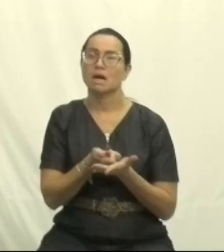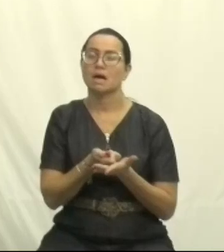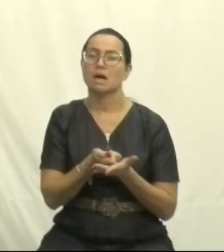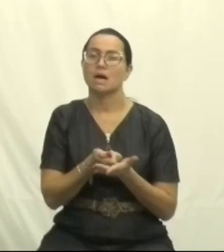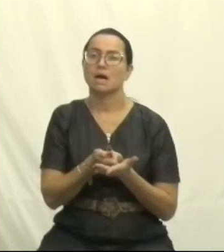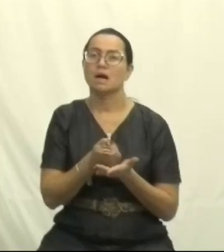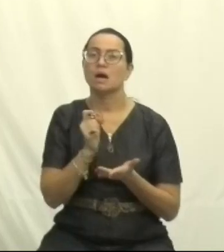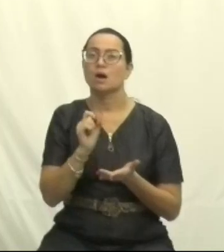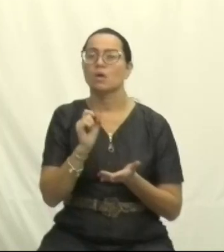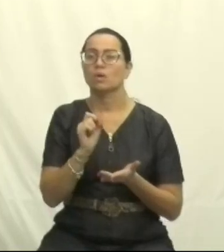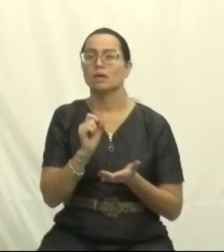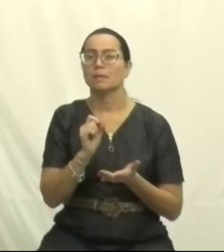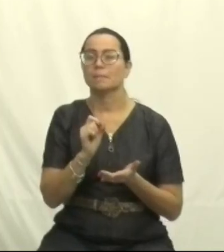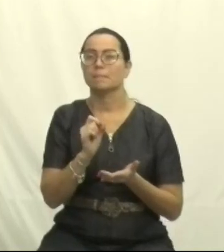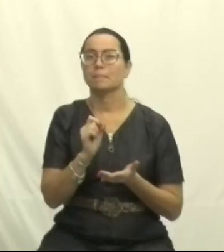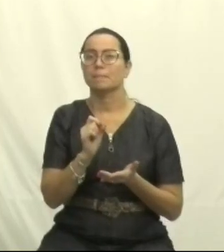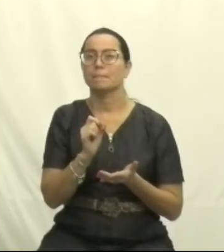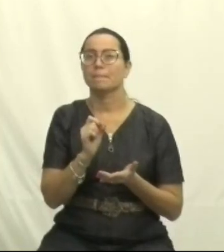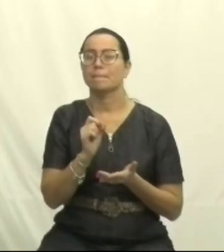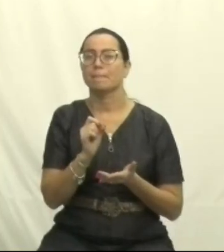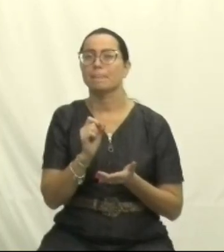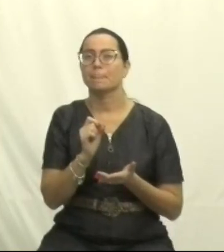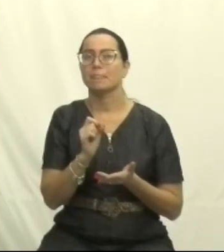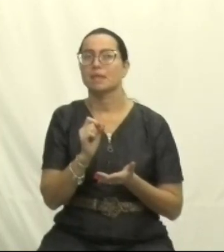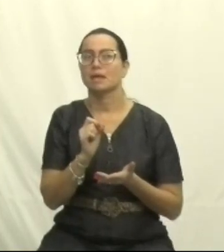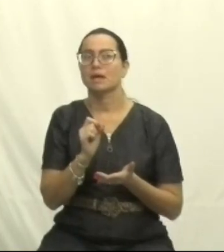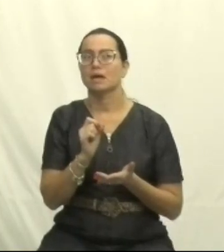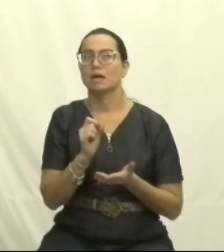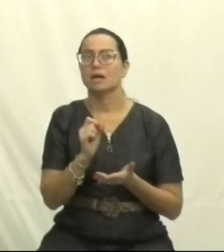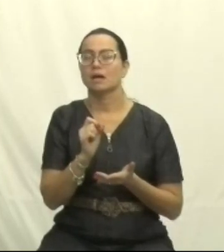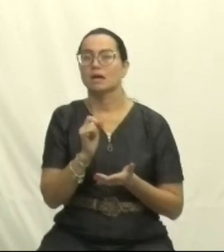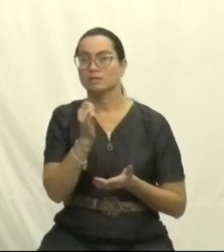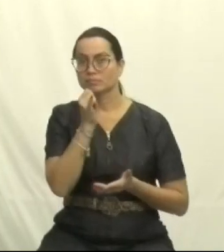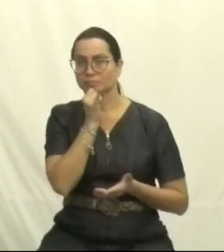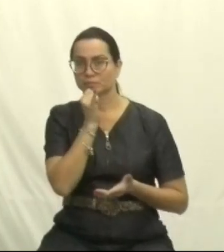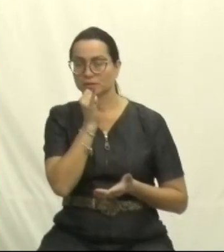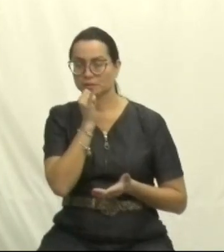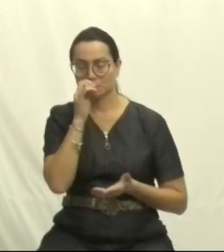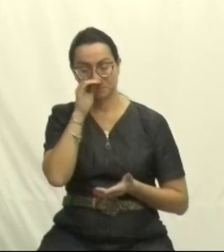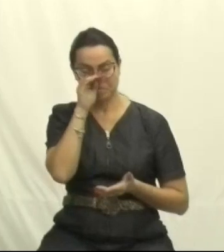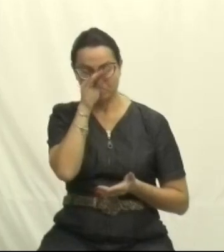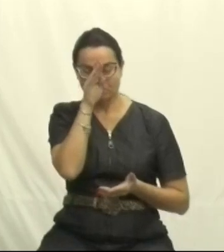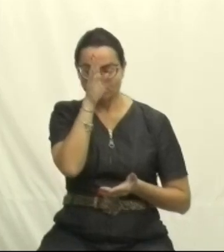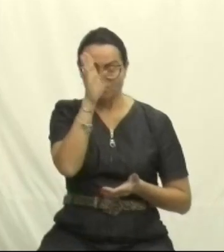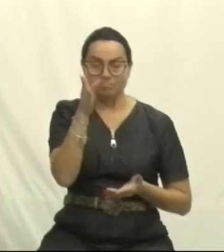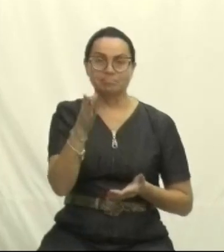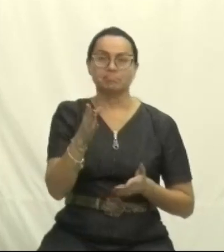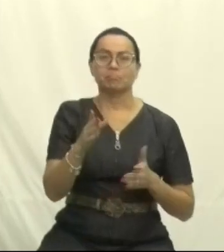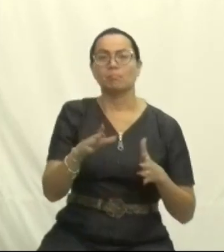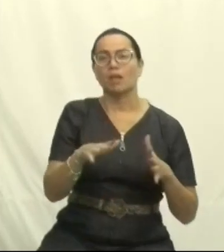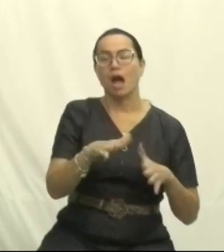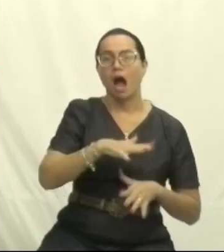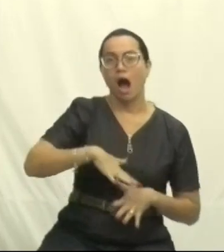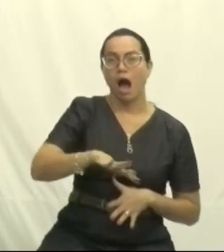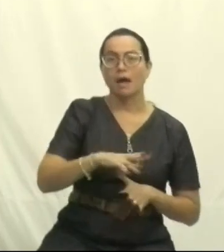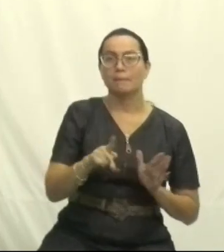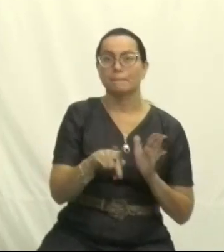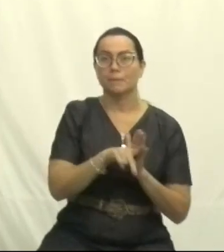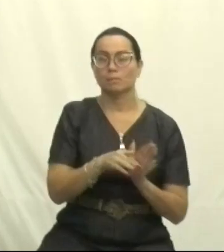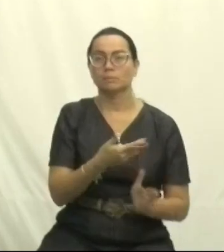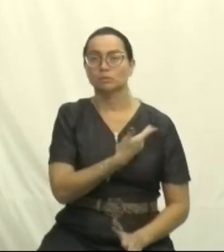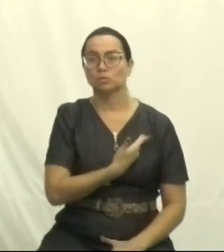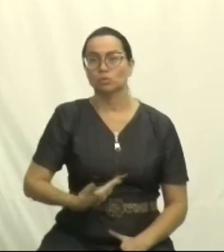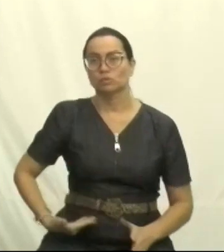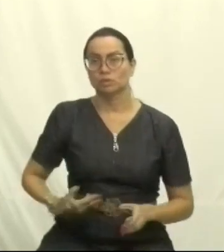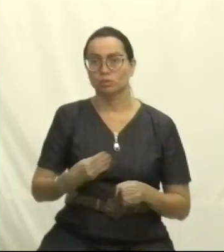benfeitorias edificadas sobre imóvel de propriedade do município. A Comissão de Justiça e Redação opinou pela